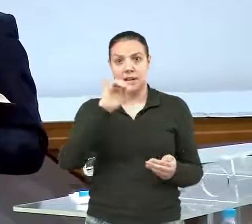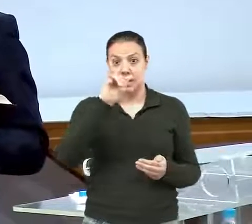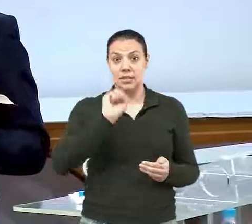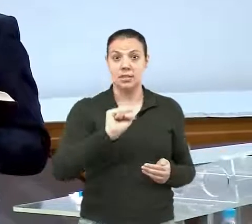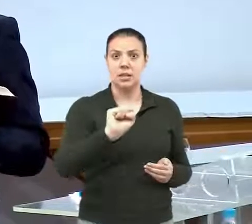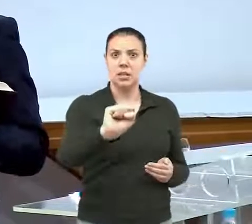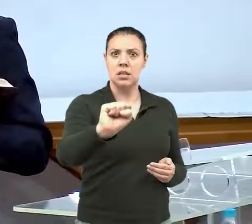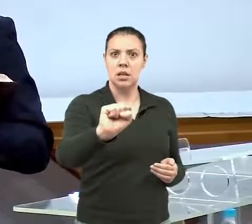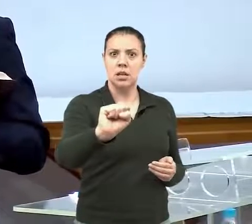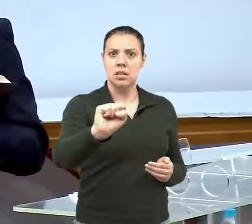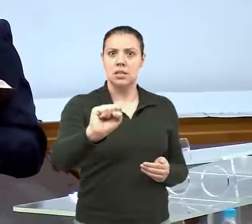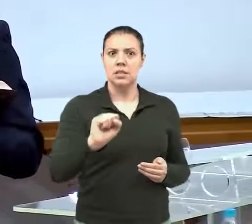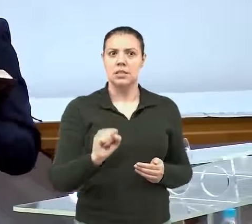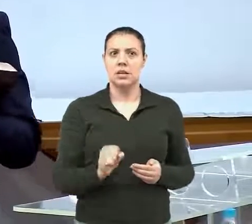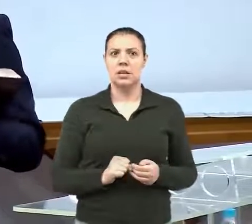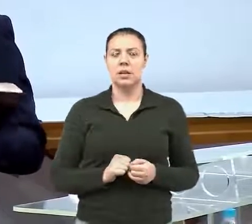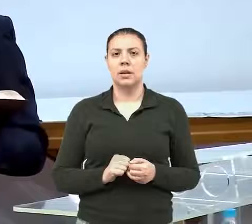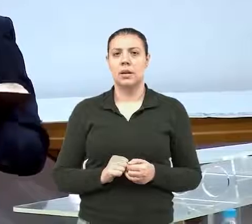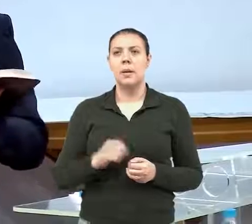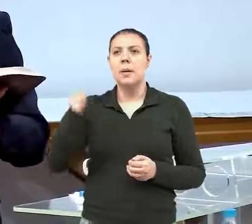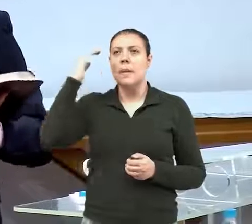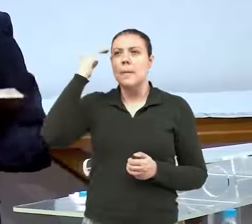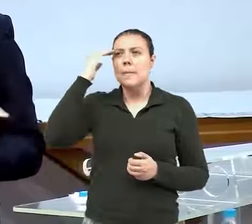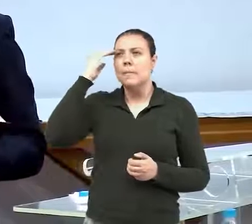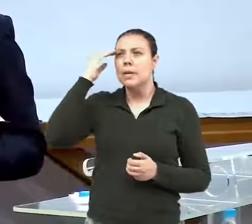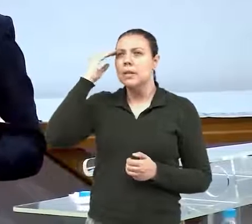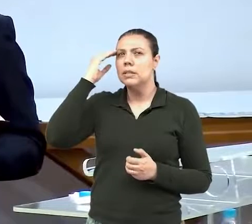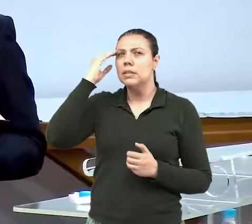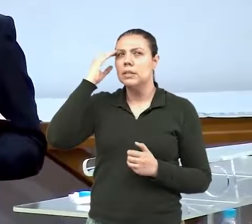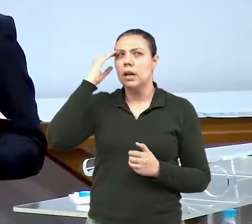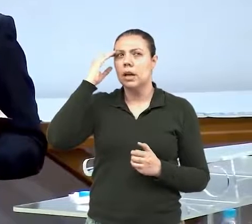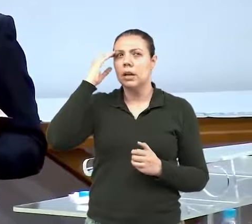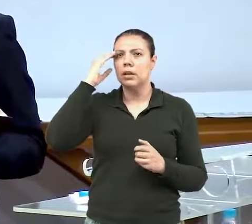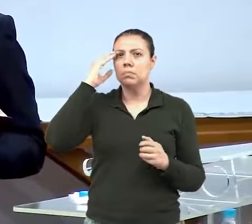Isaías avança um pouco mais na sua imagem, na sua figura.